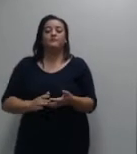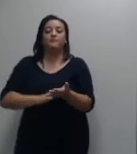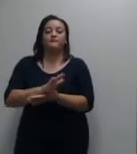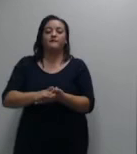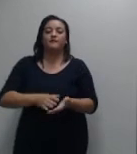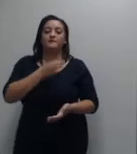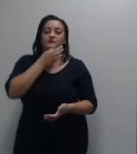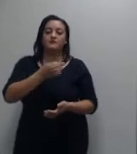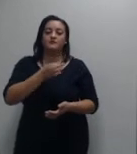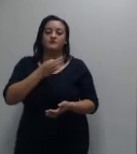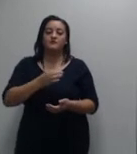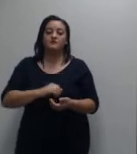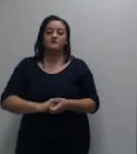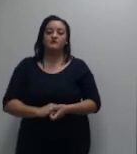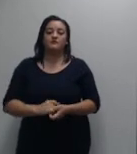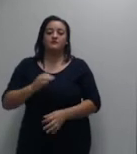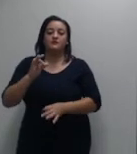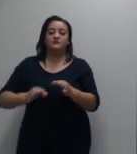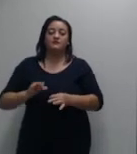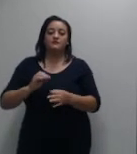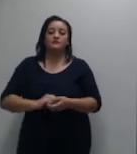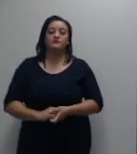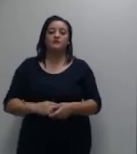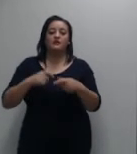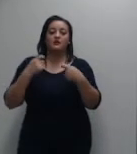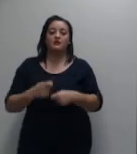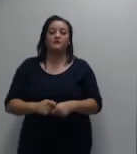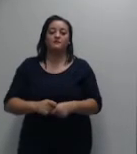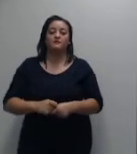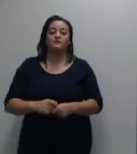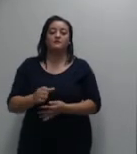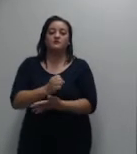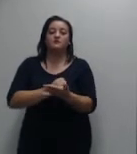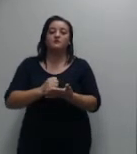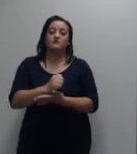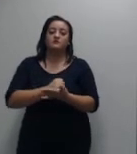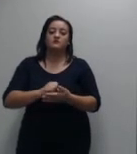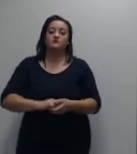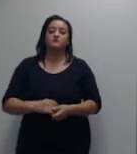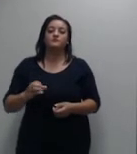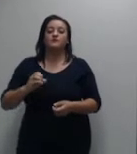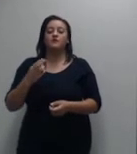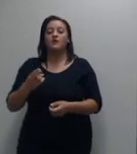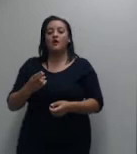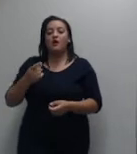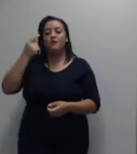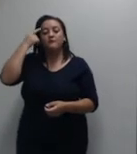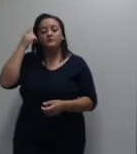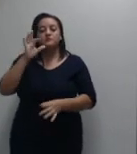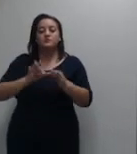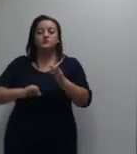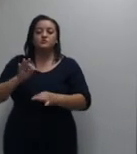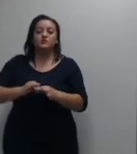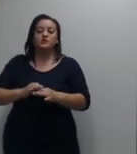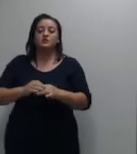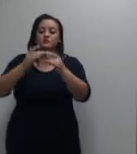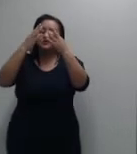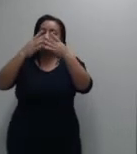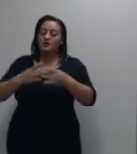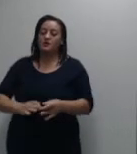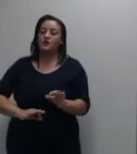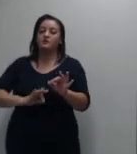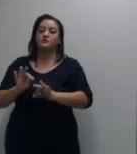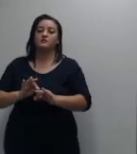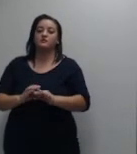argumentação jurídica que pudesse firmar o raciocínio jurídico desenhado na